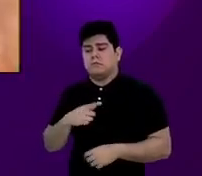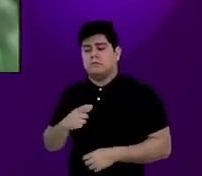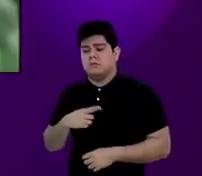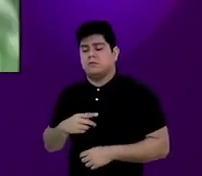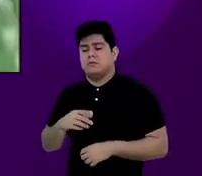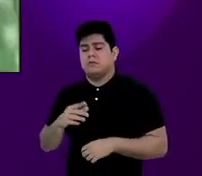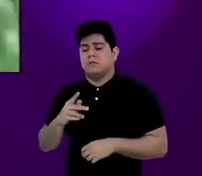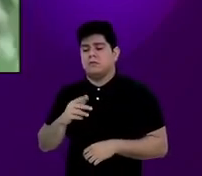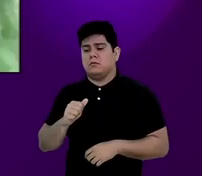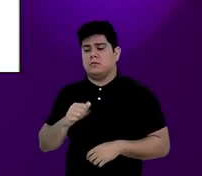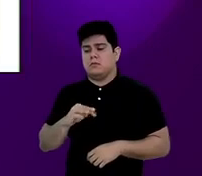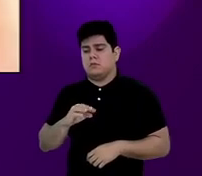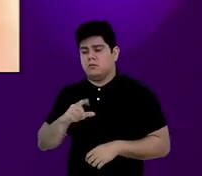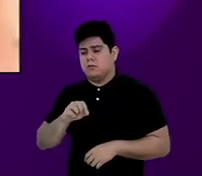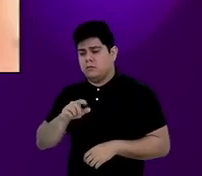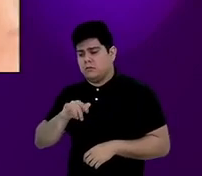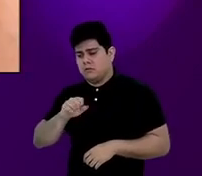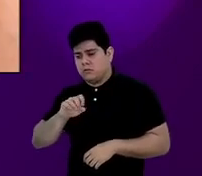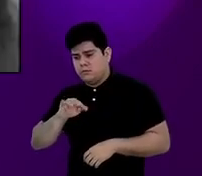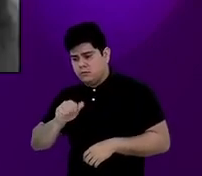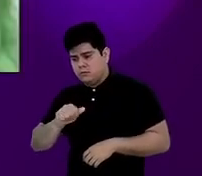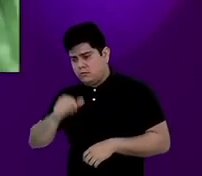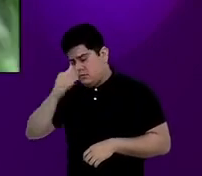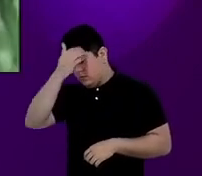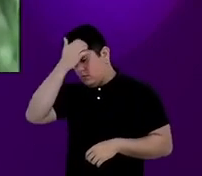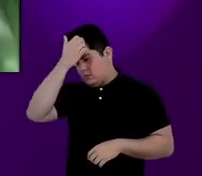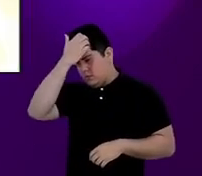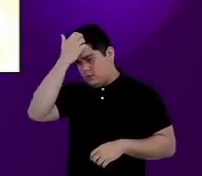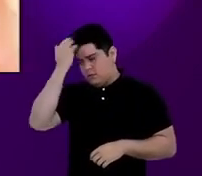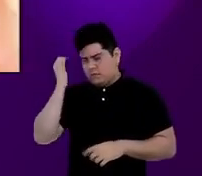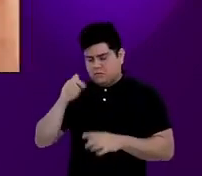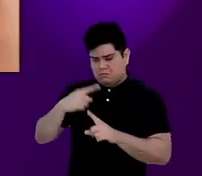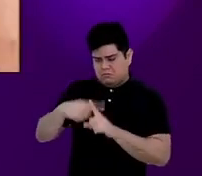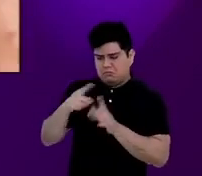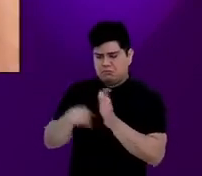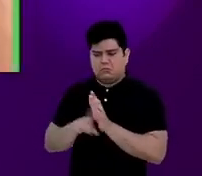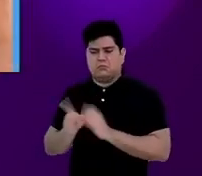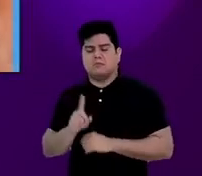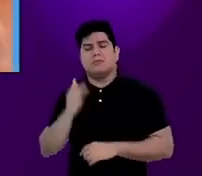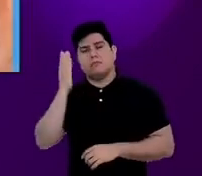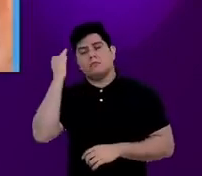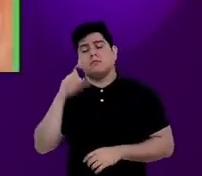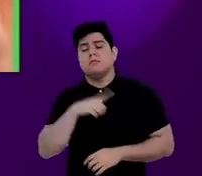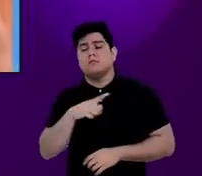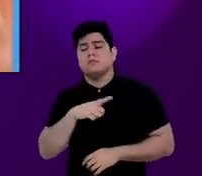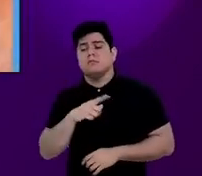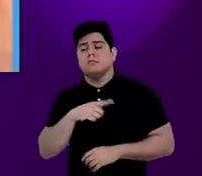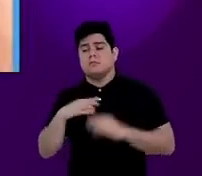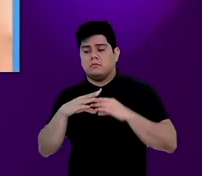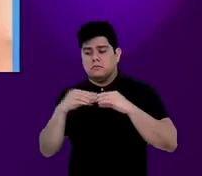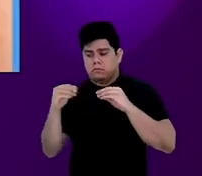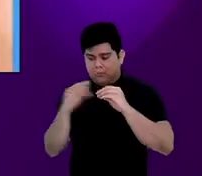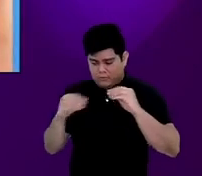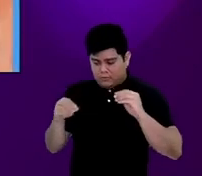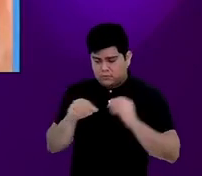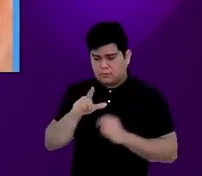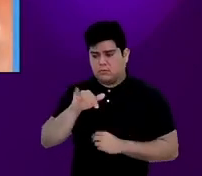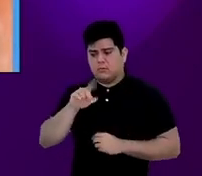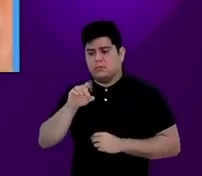é importante para ele ter certeza, você dá para ele não para congelar e saber se ele é positivo ou não, mas para saber se tem tecido linfóide ou